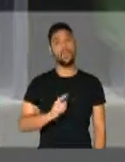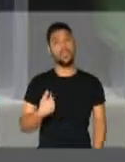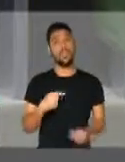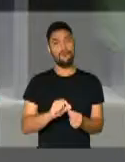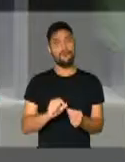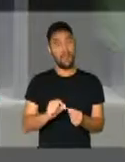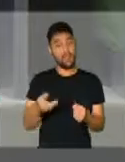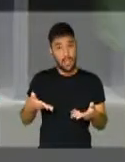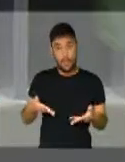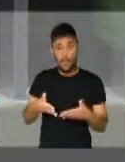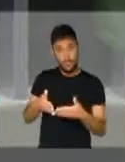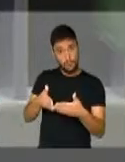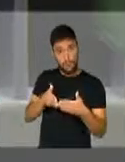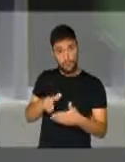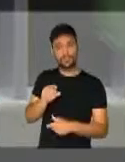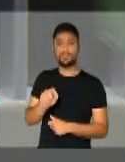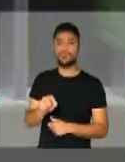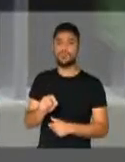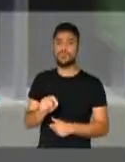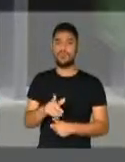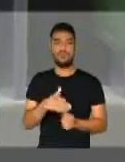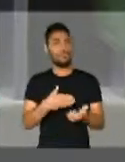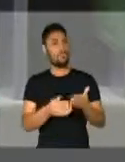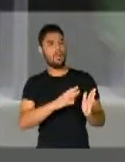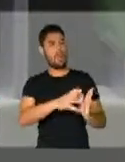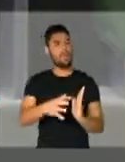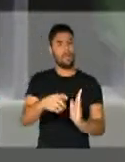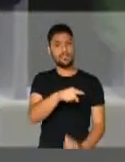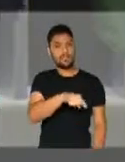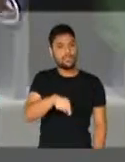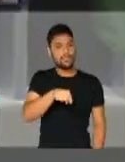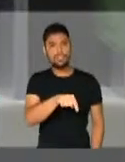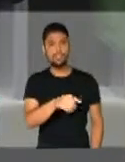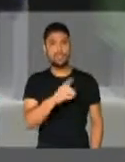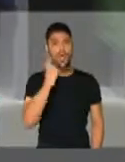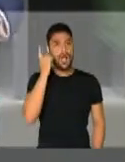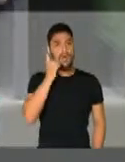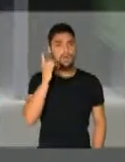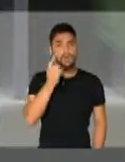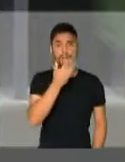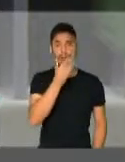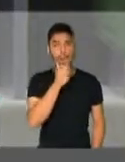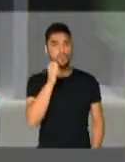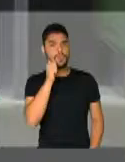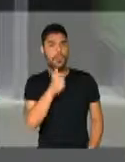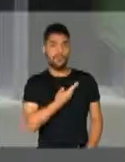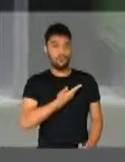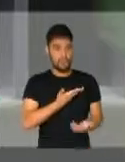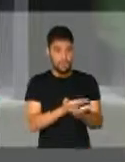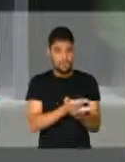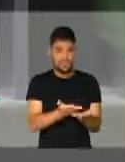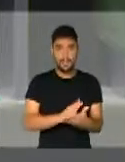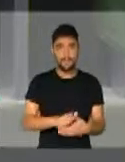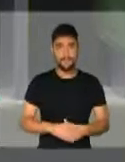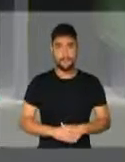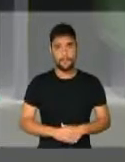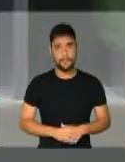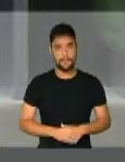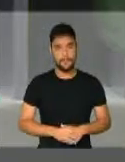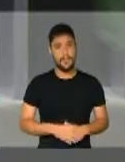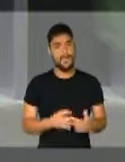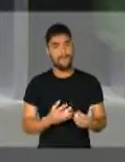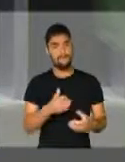eu faço aqui um apelo, independente de partido, aos deputados e deputadas, aos colegas, que